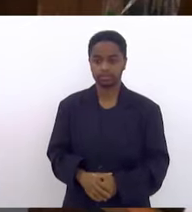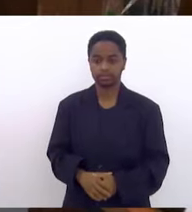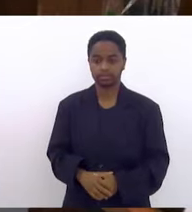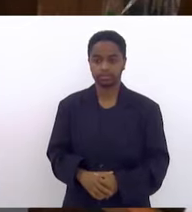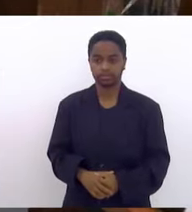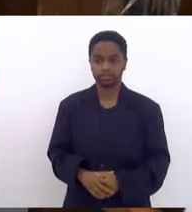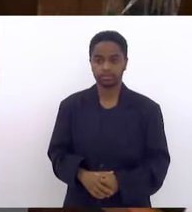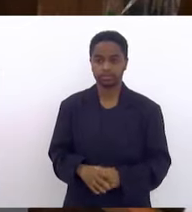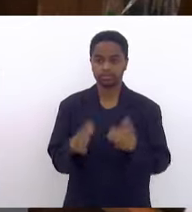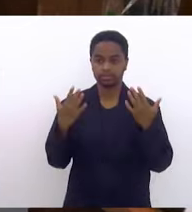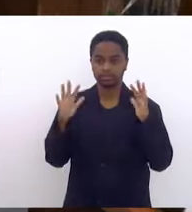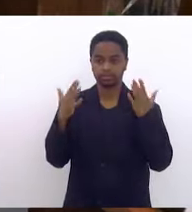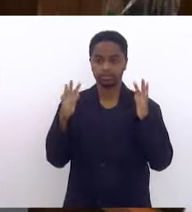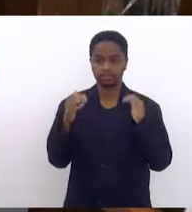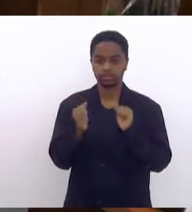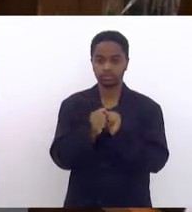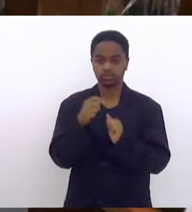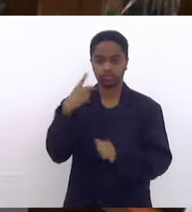juntamente com o nosso vereador Maí.